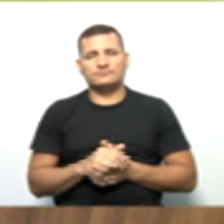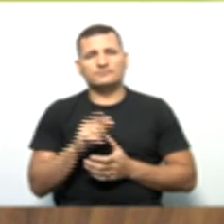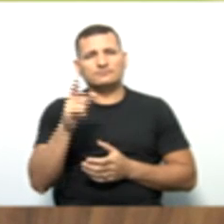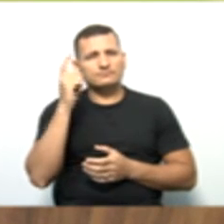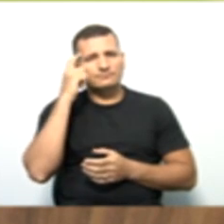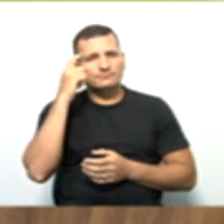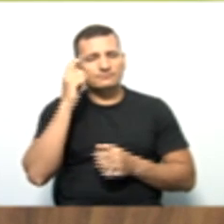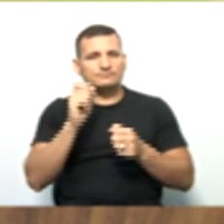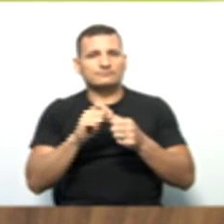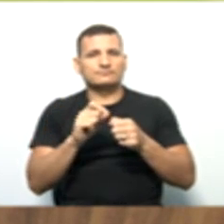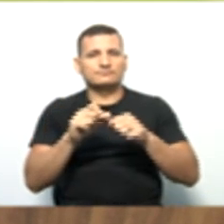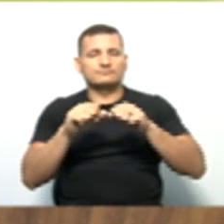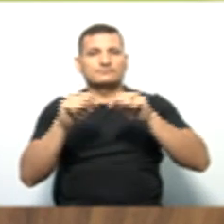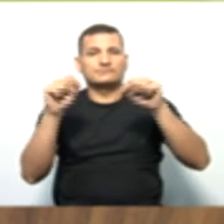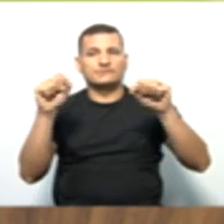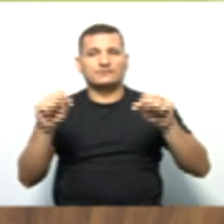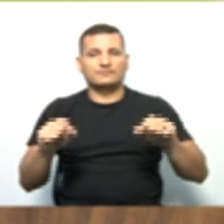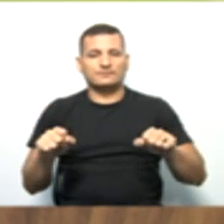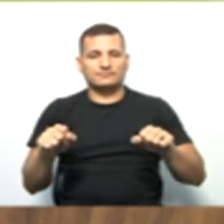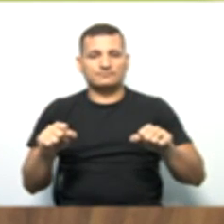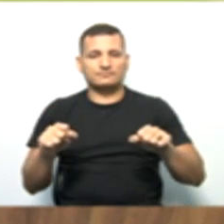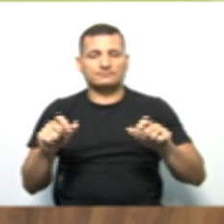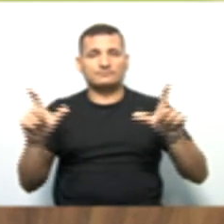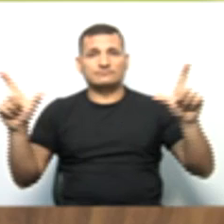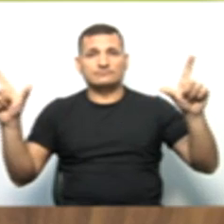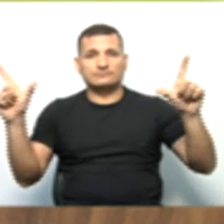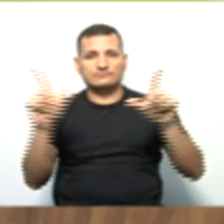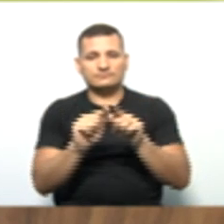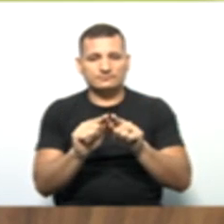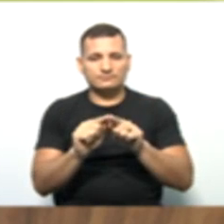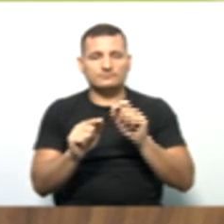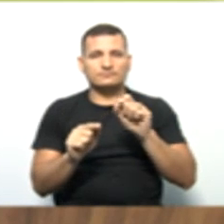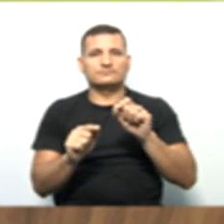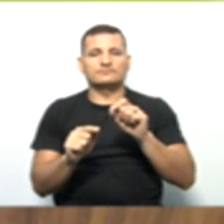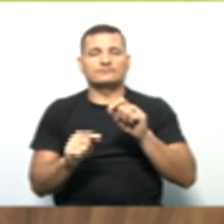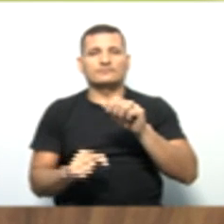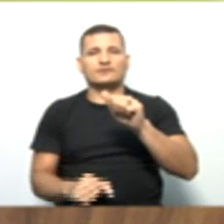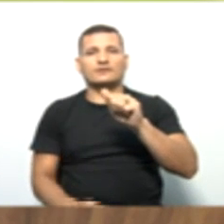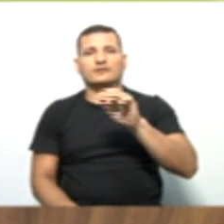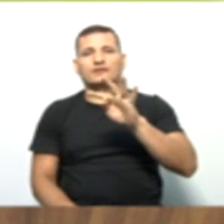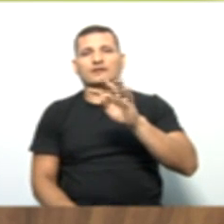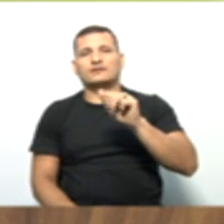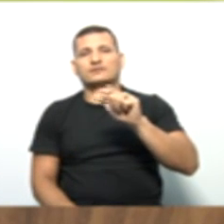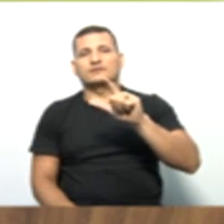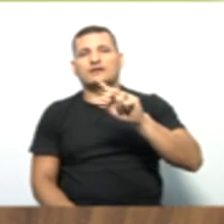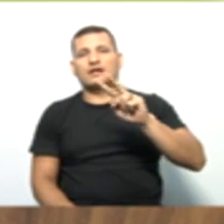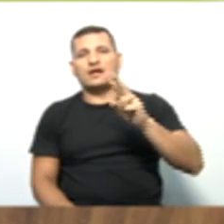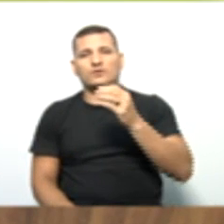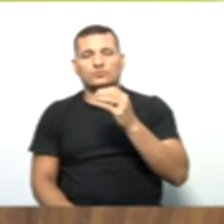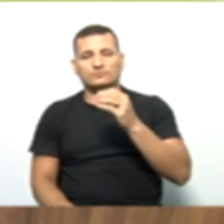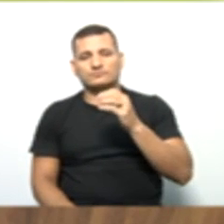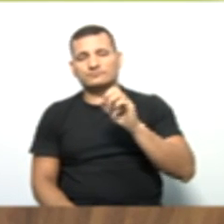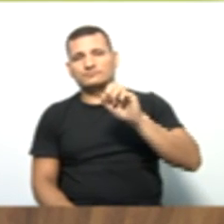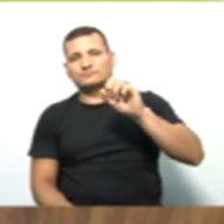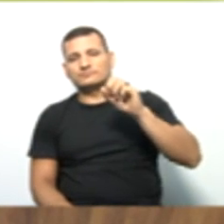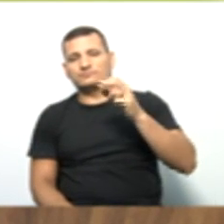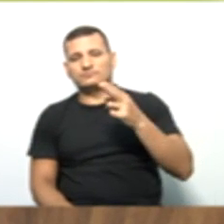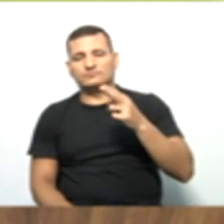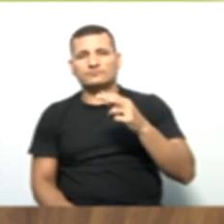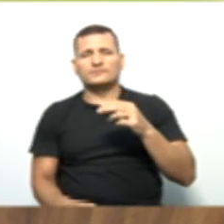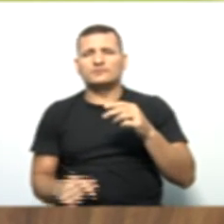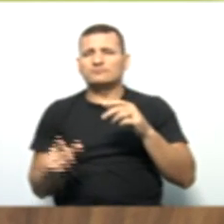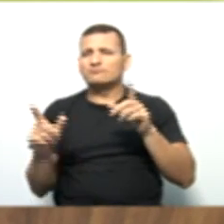um sistema que para fechar aquele sistema lá tem que ser um atalho, ou então o botão de fechar está em